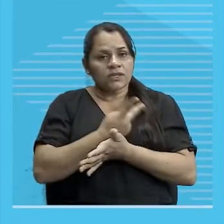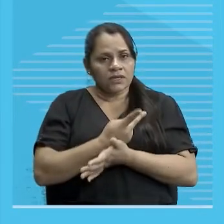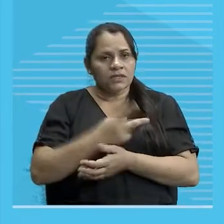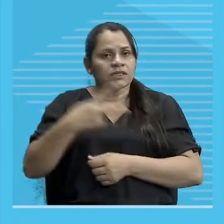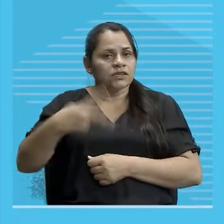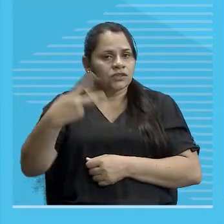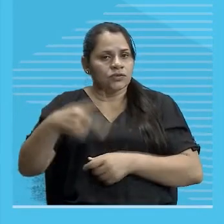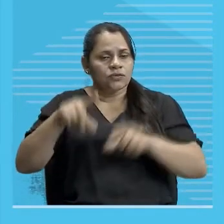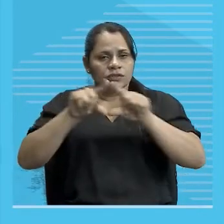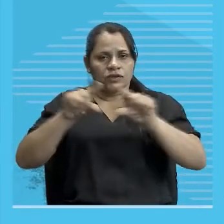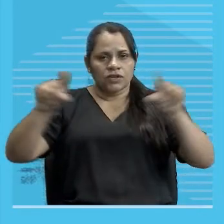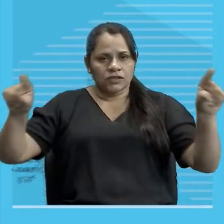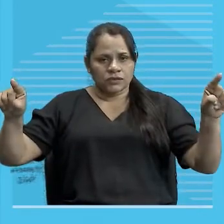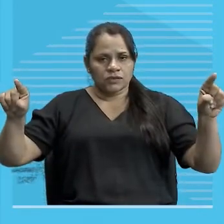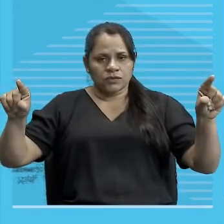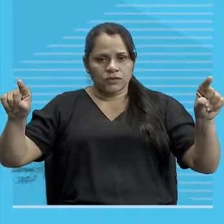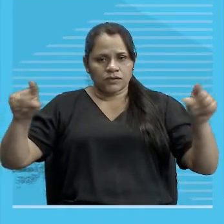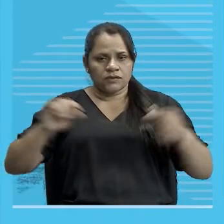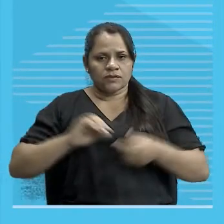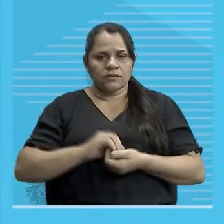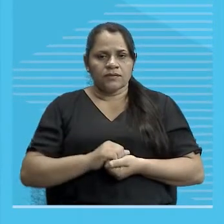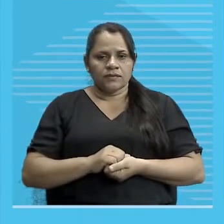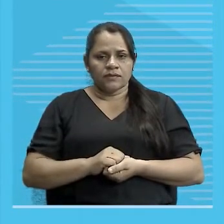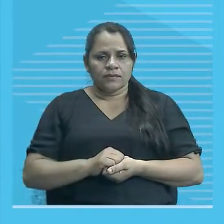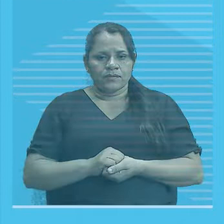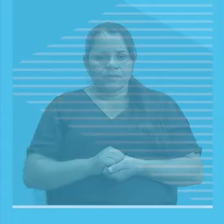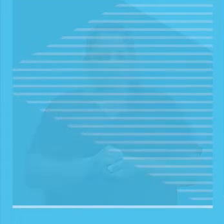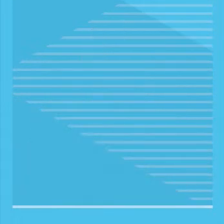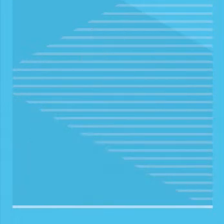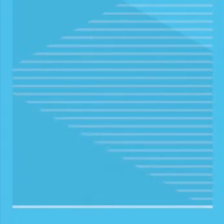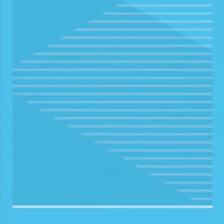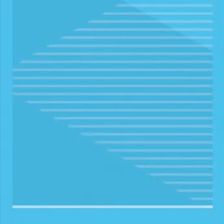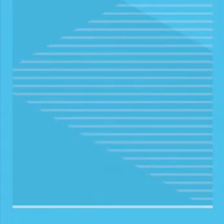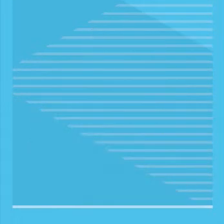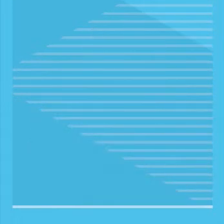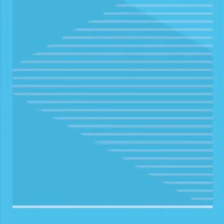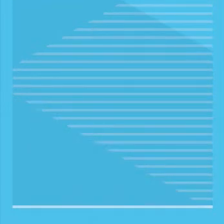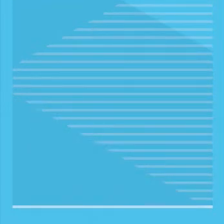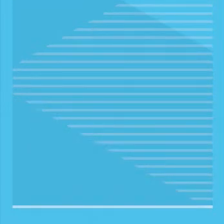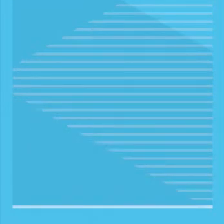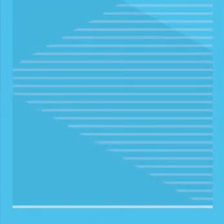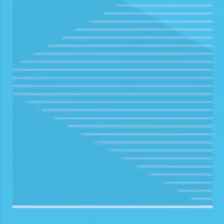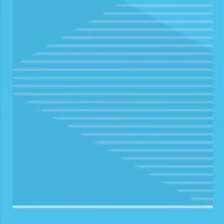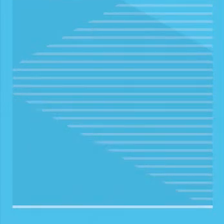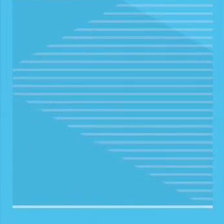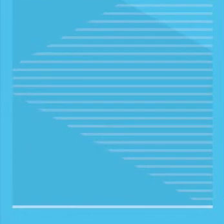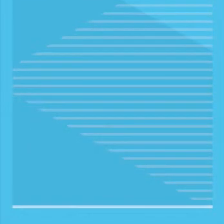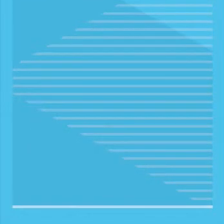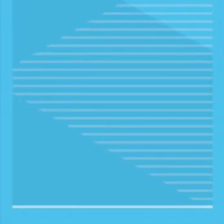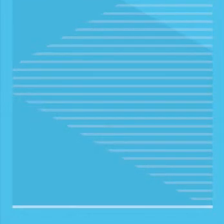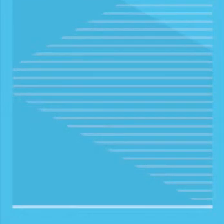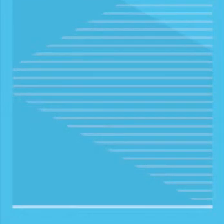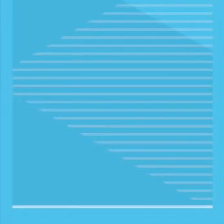Os jogadores visitaram. Veja que o verbo visitar já não exige preposição, então eu não tenho como